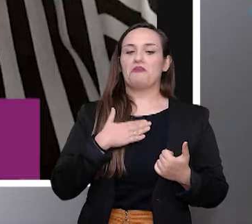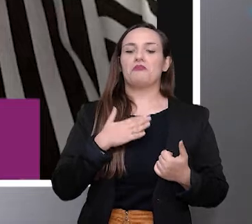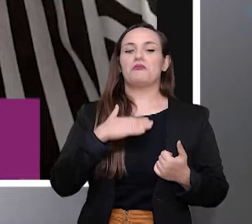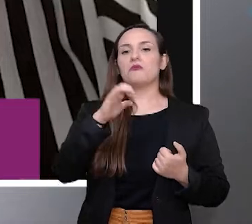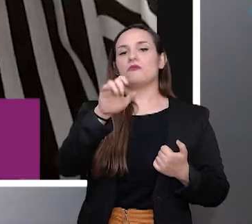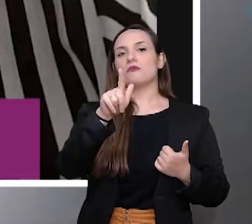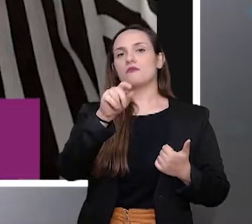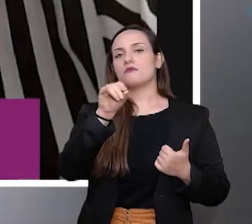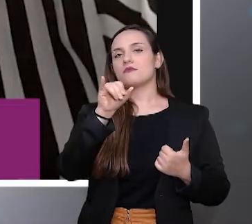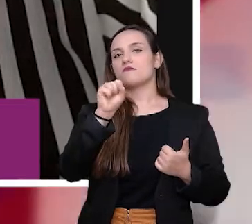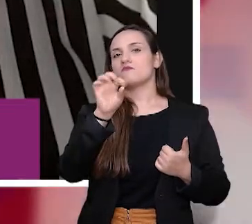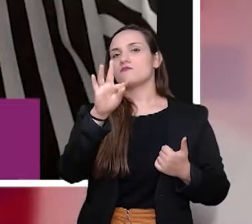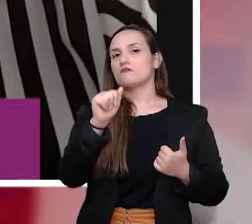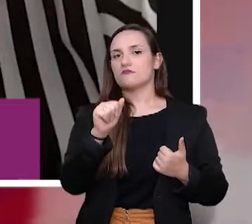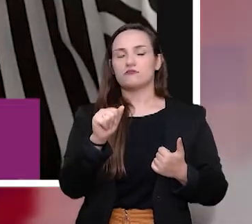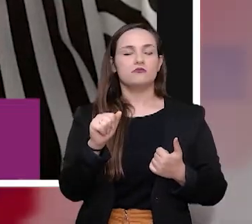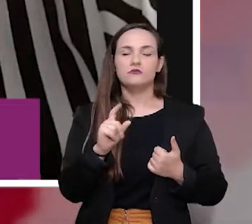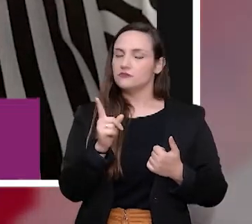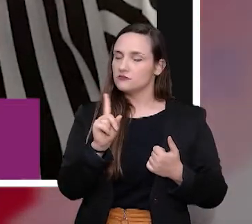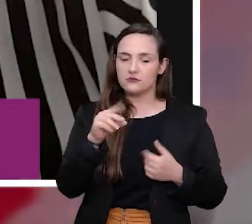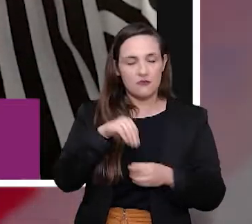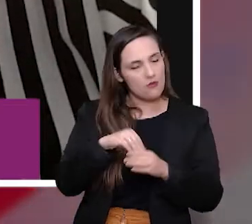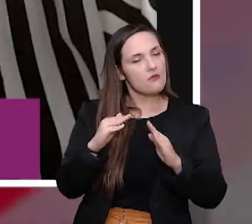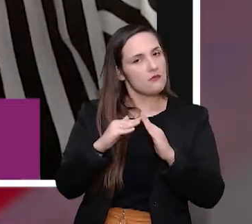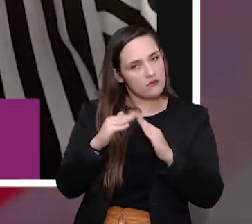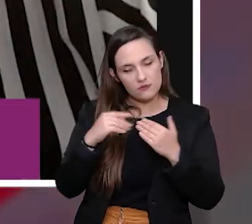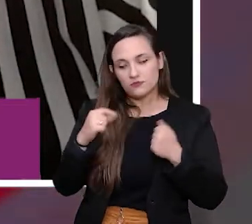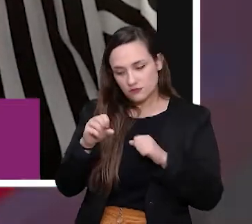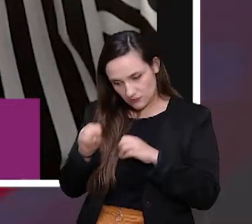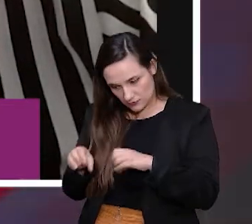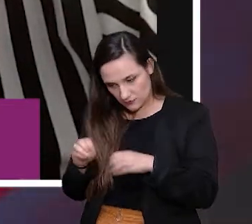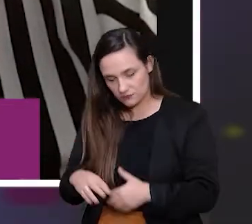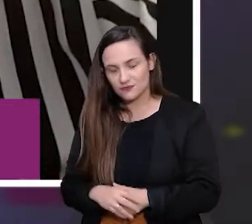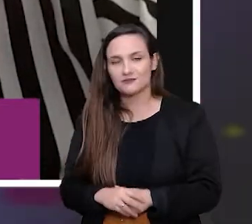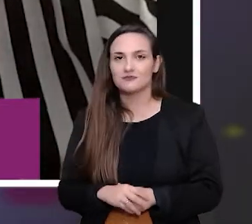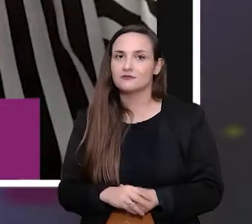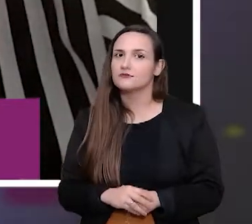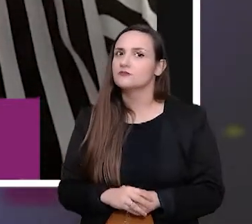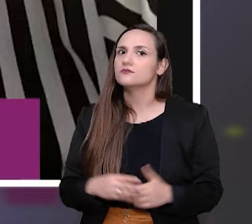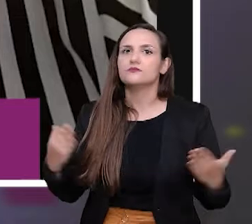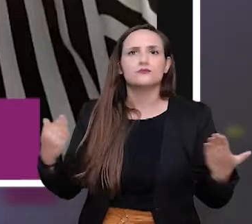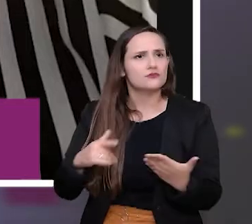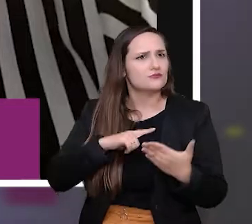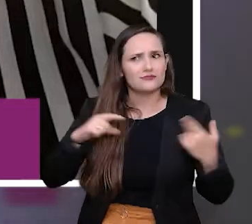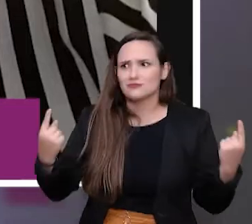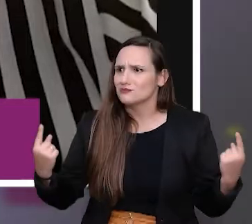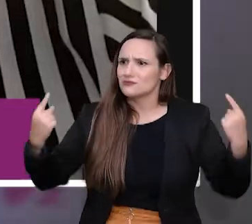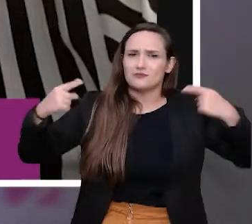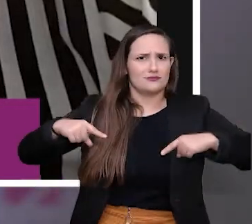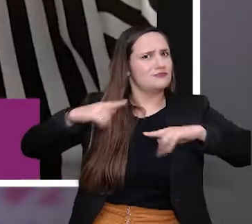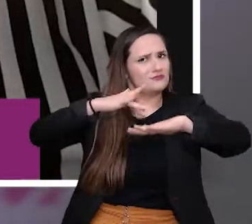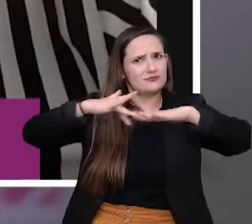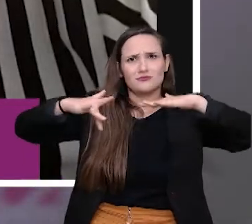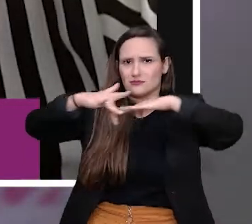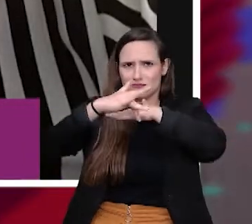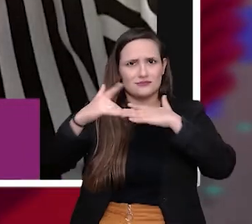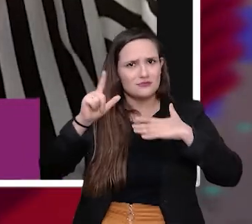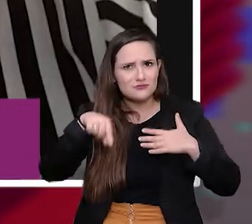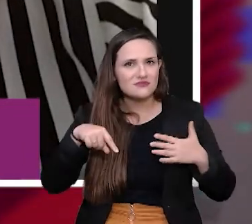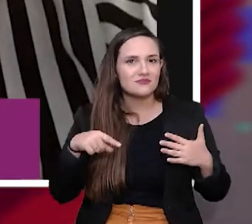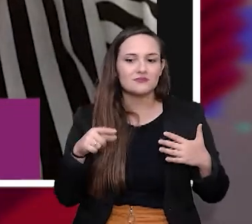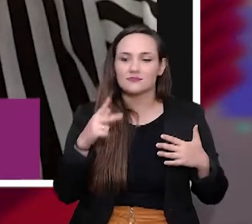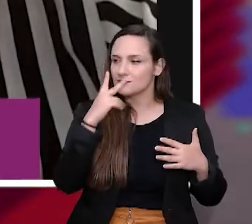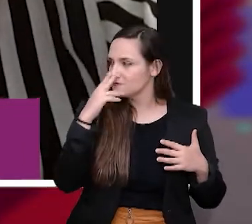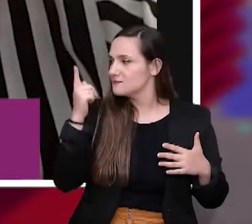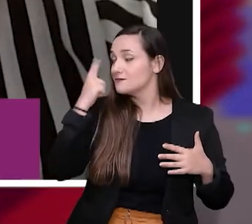que a gente tem que passar esses valores, né? E a competição gerada pelas mídias sociais, né? Quem é Sim, mais